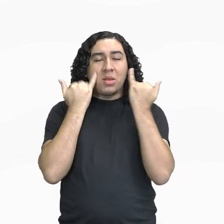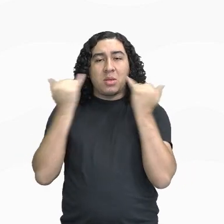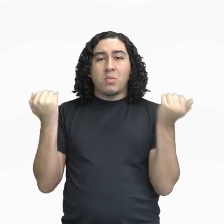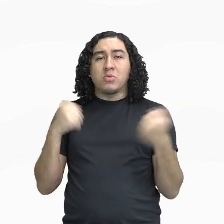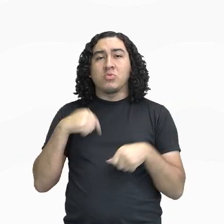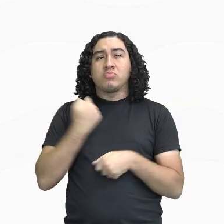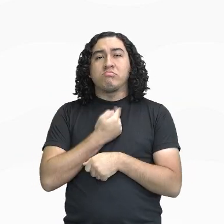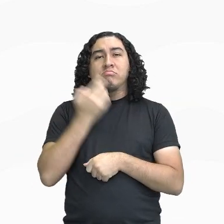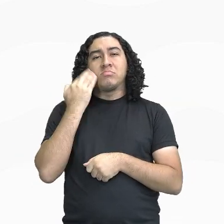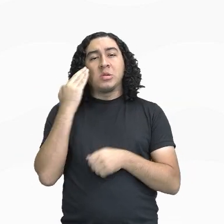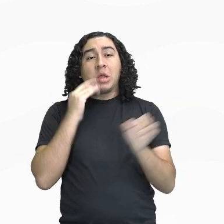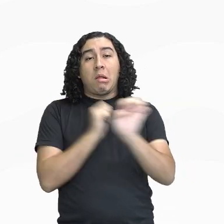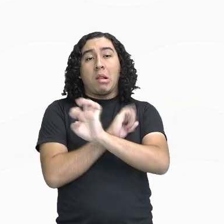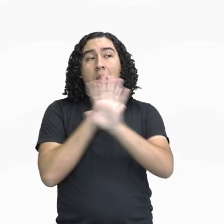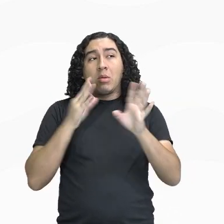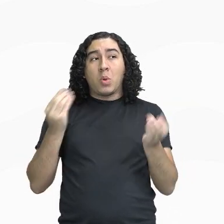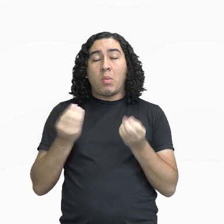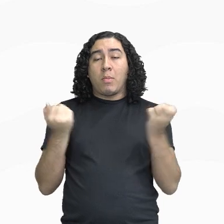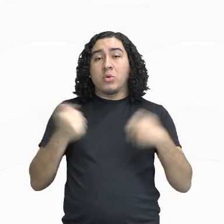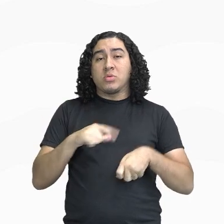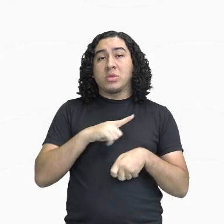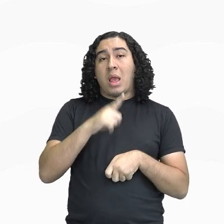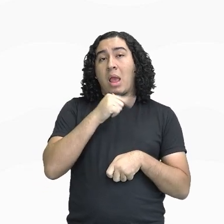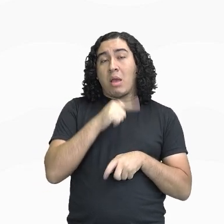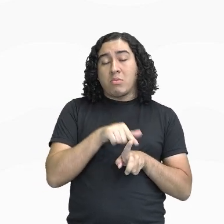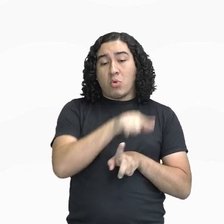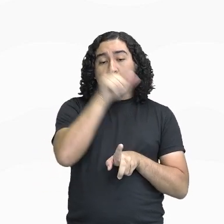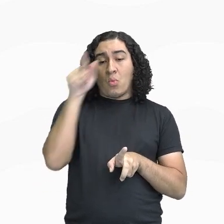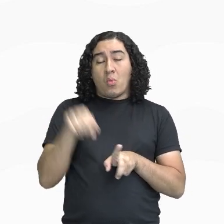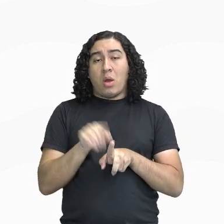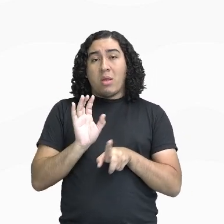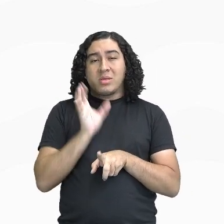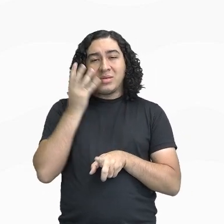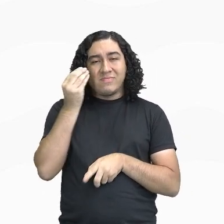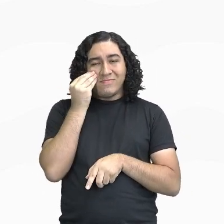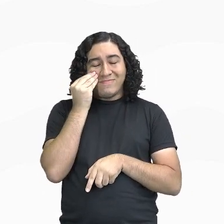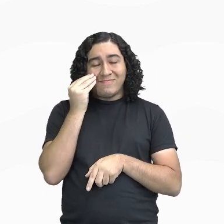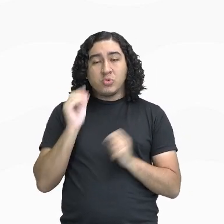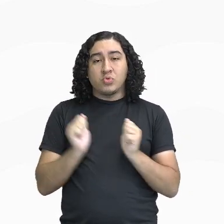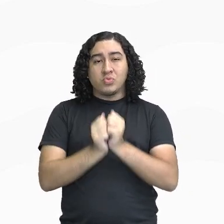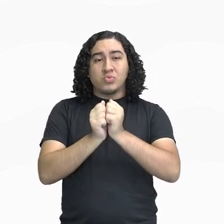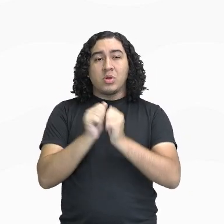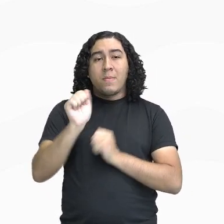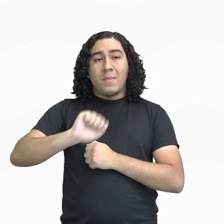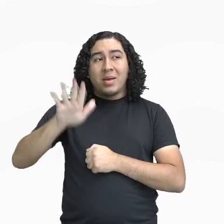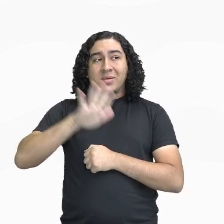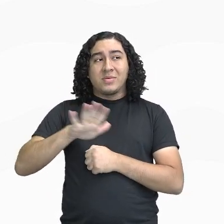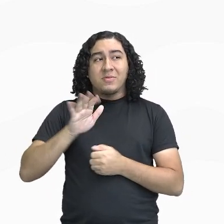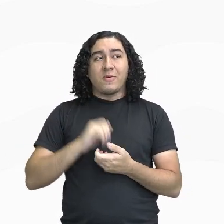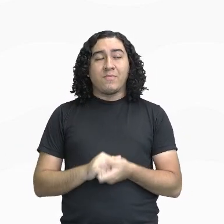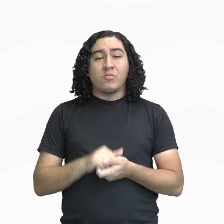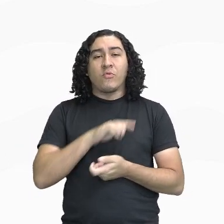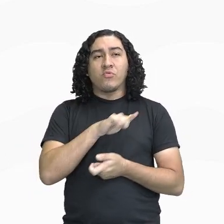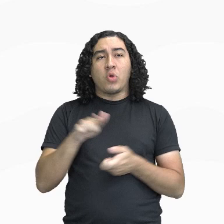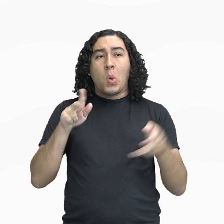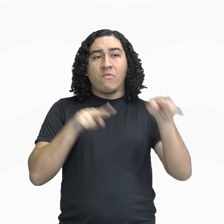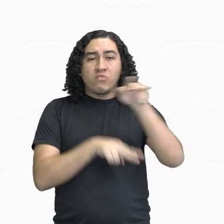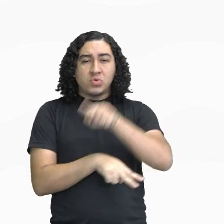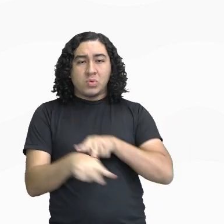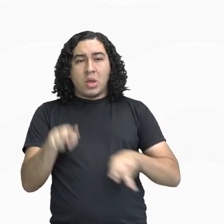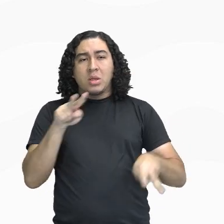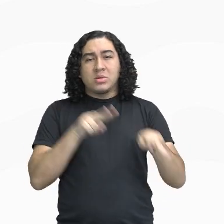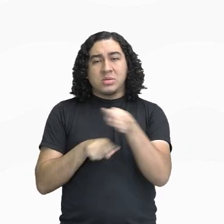informações para a gente entender um pouco mais sobre esse ciclo, o ciclo hidrológico. Então, acompanha aí com a gente na nossa imagem, você visualiza aí,